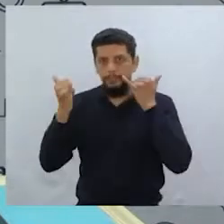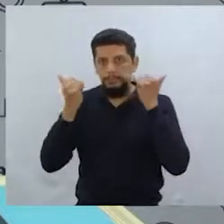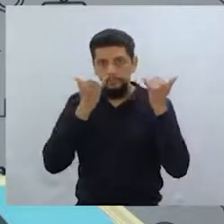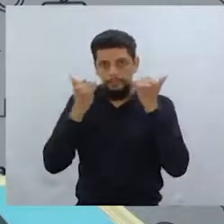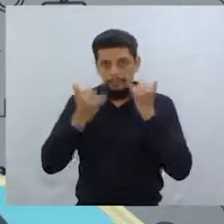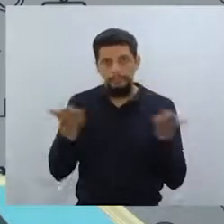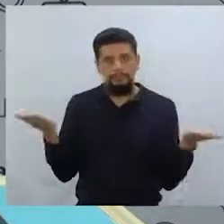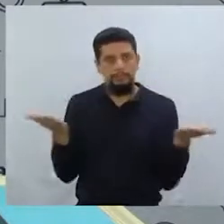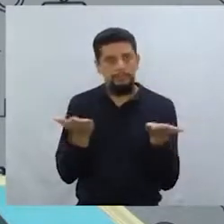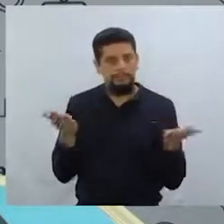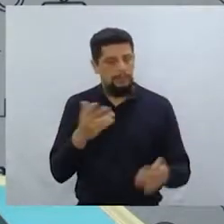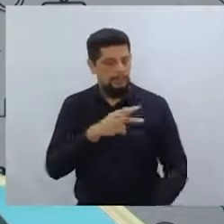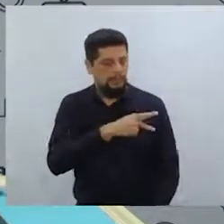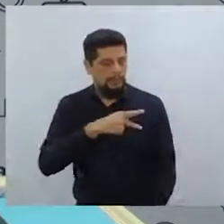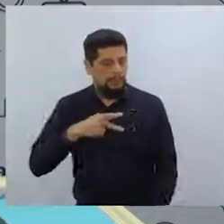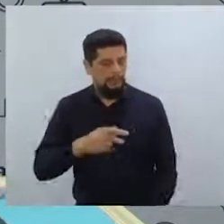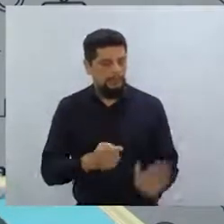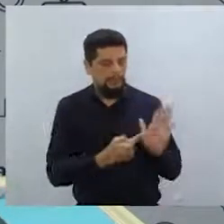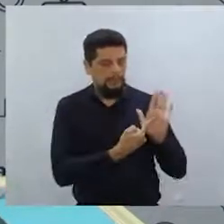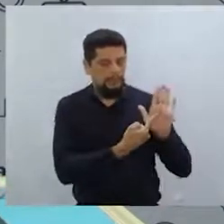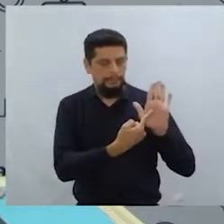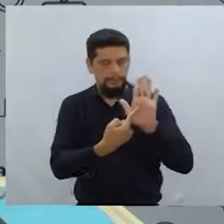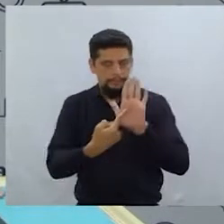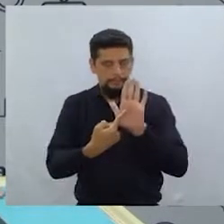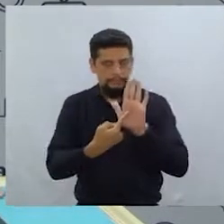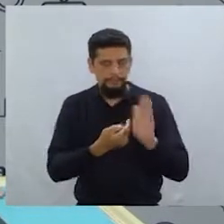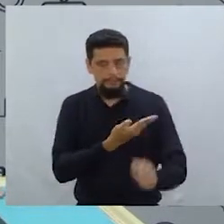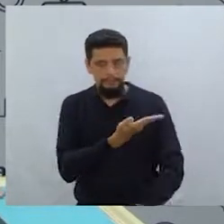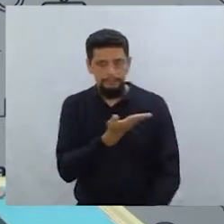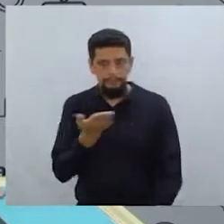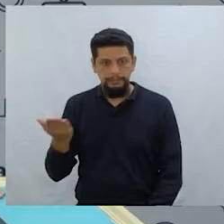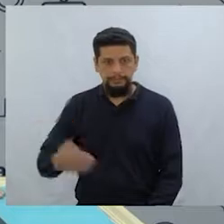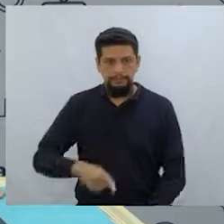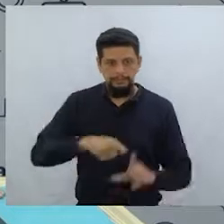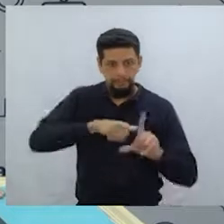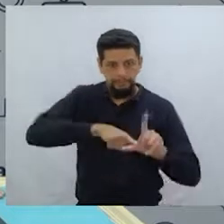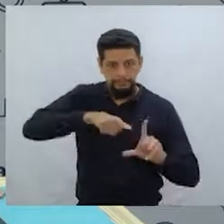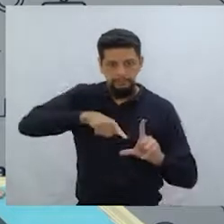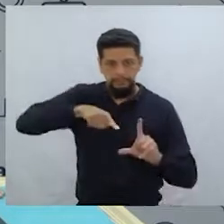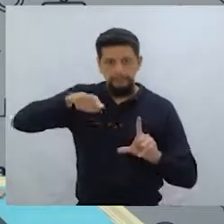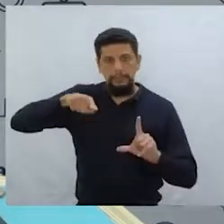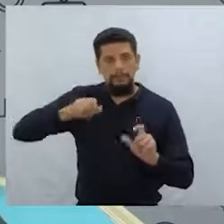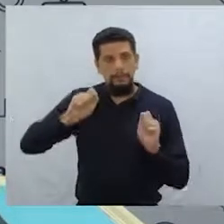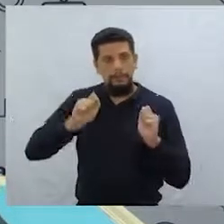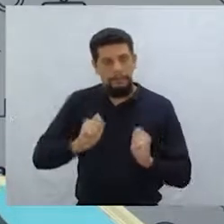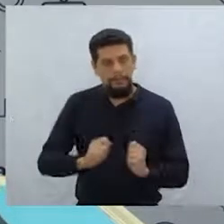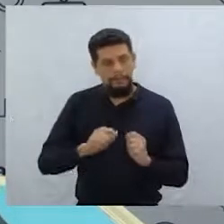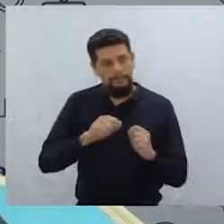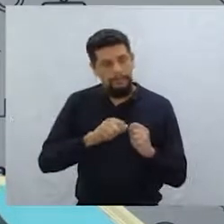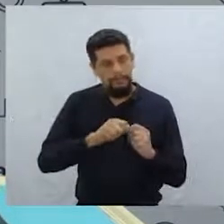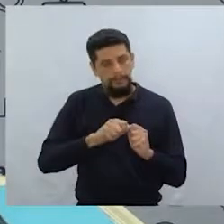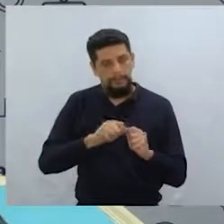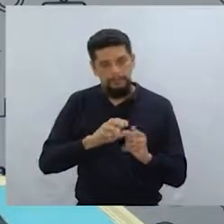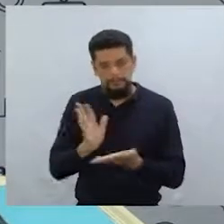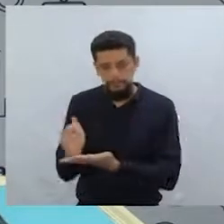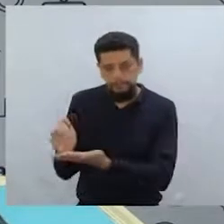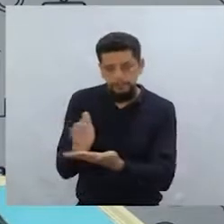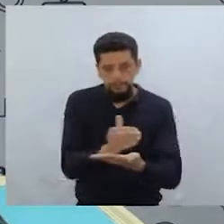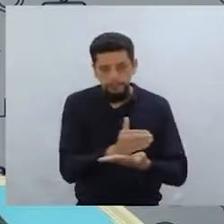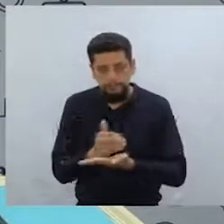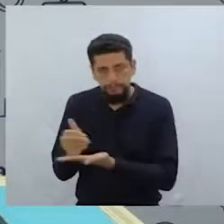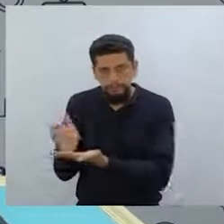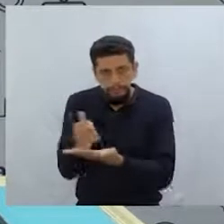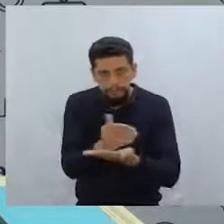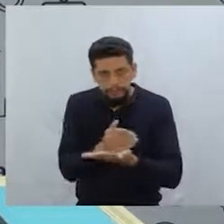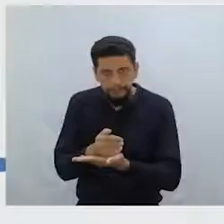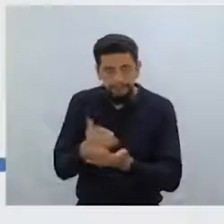a informação. Agora a professora Márcia vai colocar na tela de vocês o gráfico que a gente pode montar com